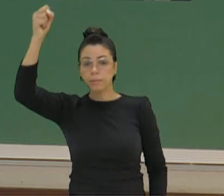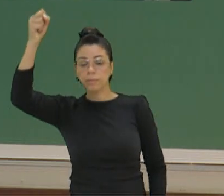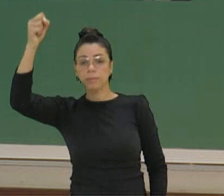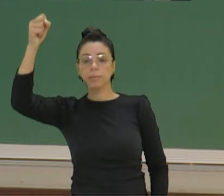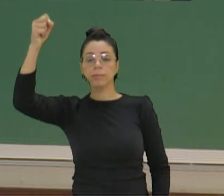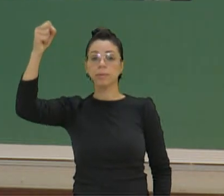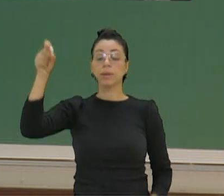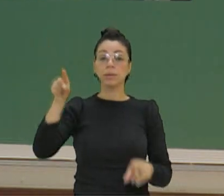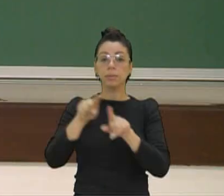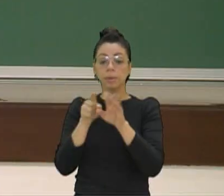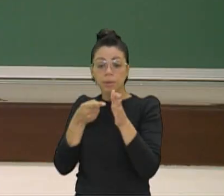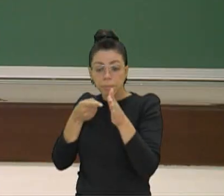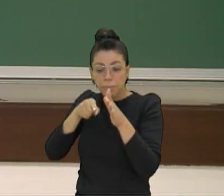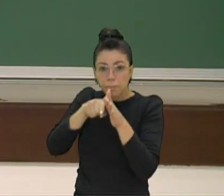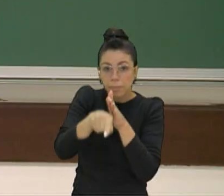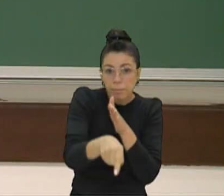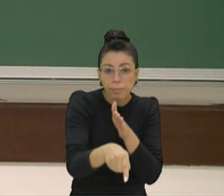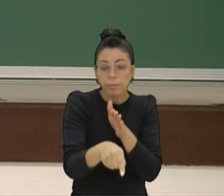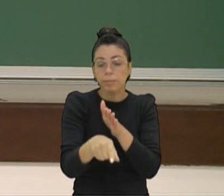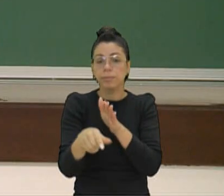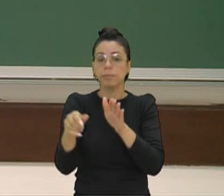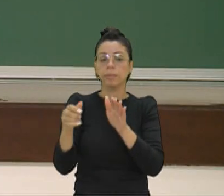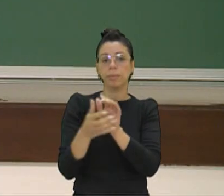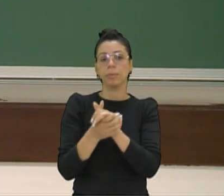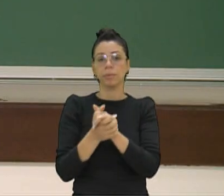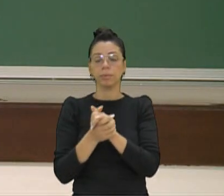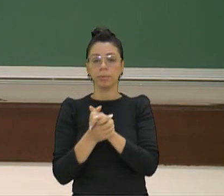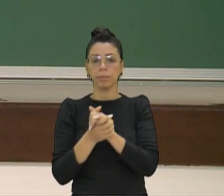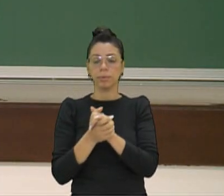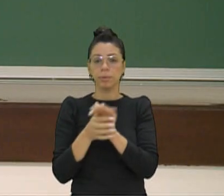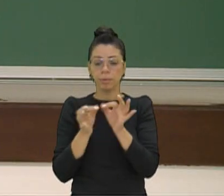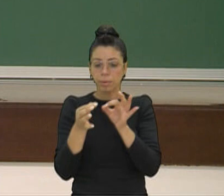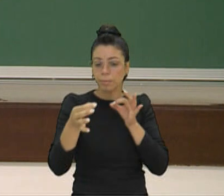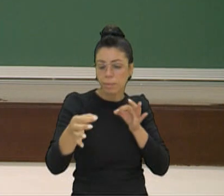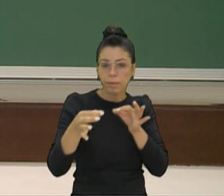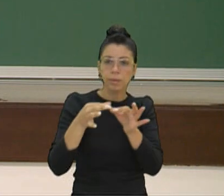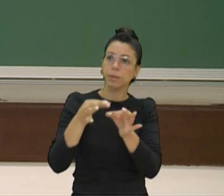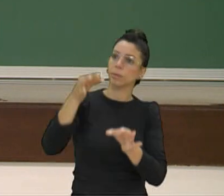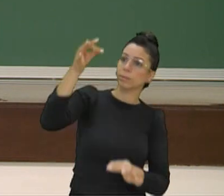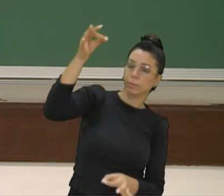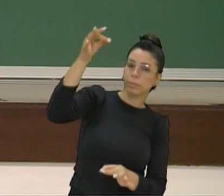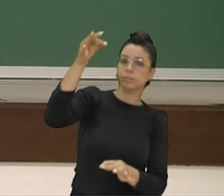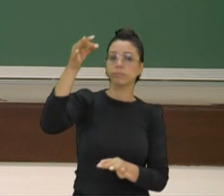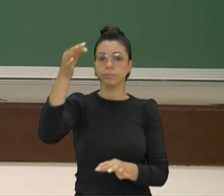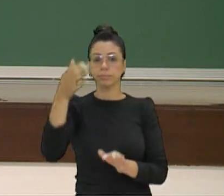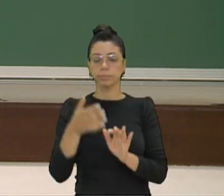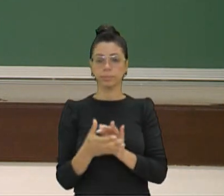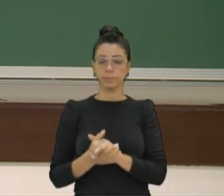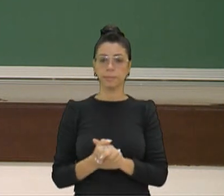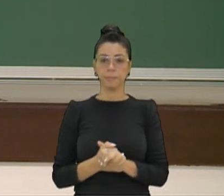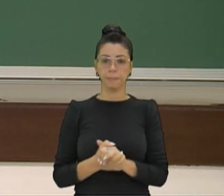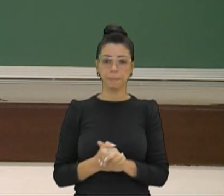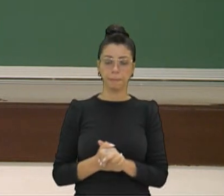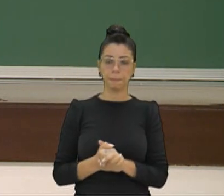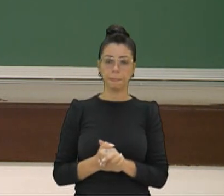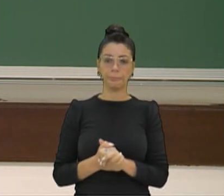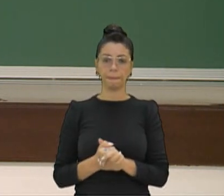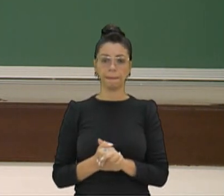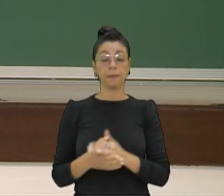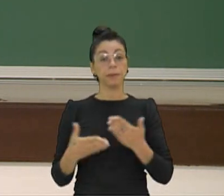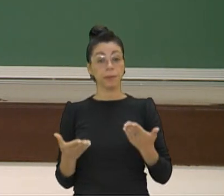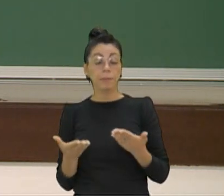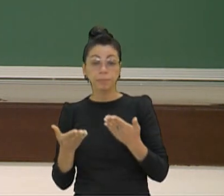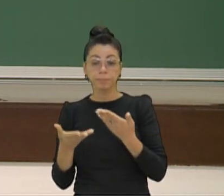a profundidade dos objetos. O tamanho, né? A altura, a largura, comprimento. Isso auxilia